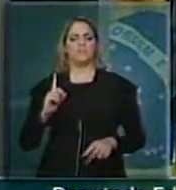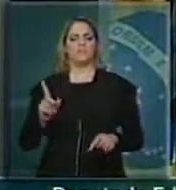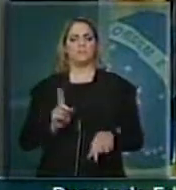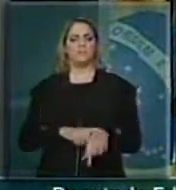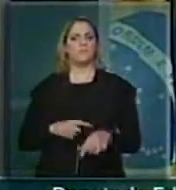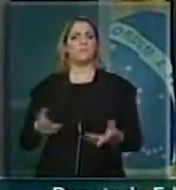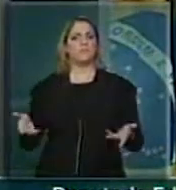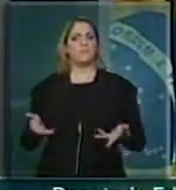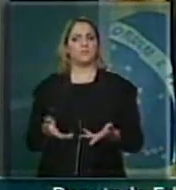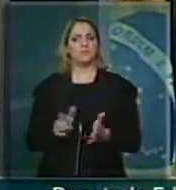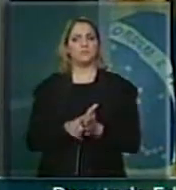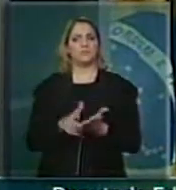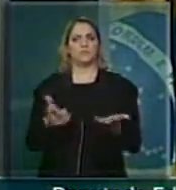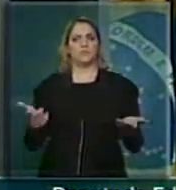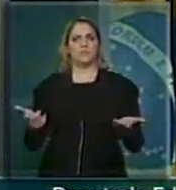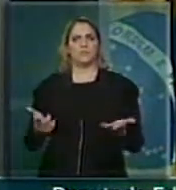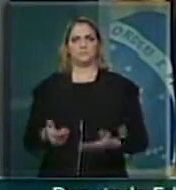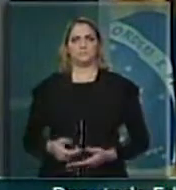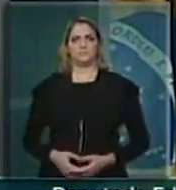momento em que